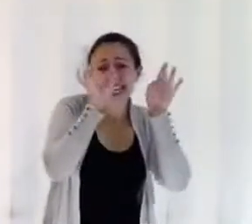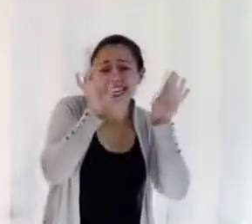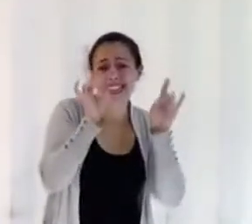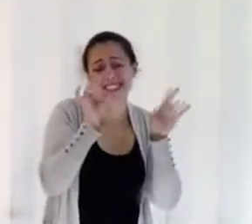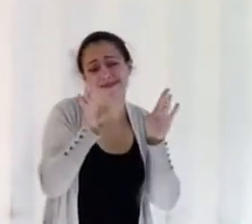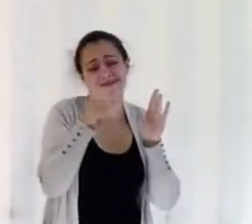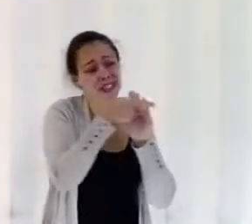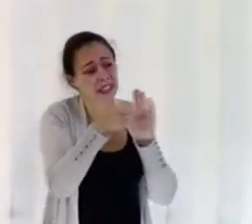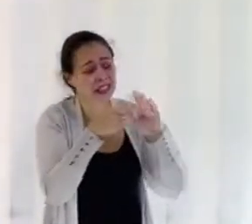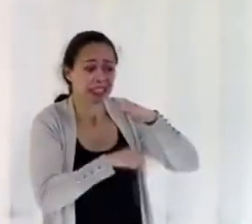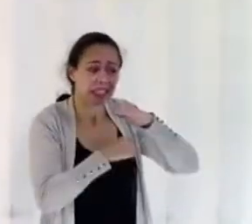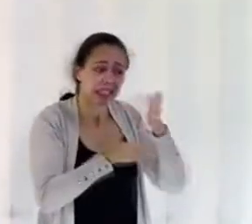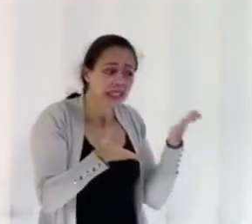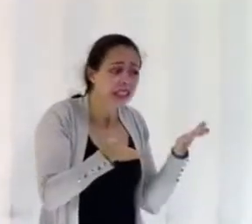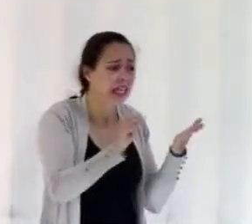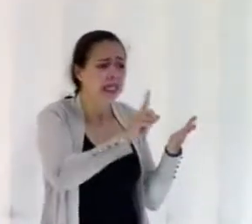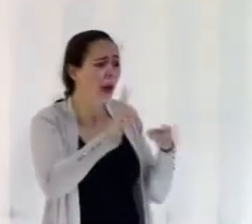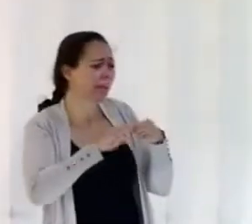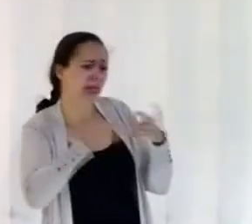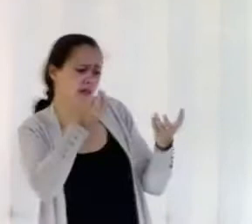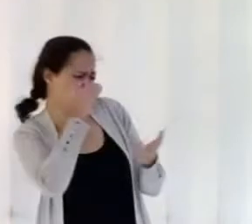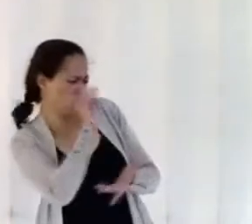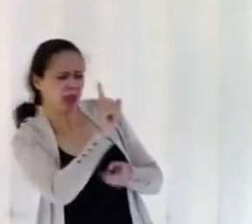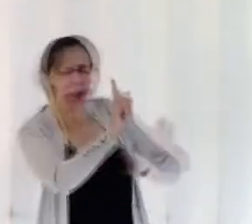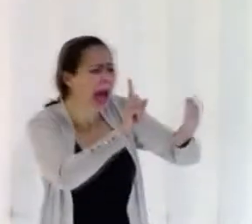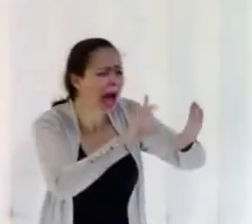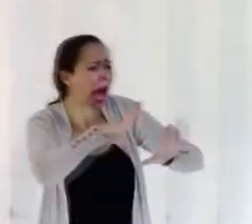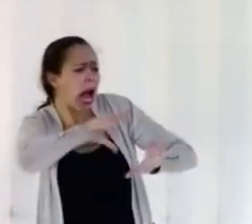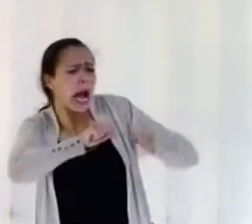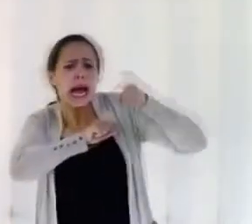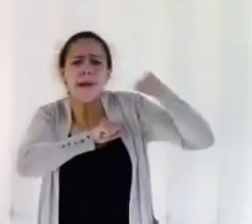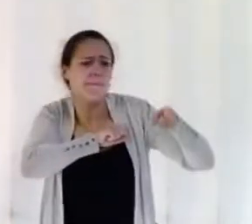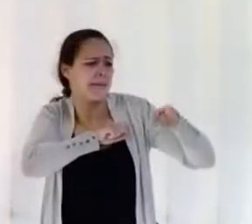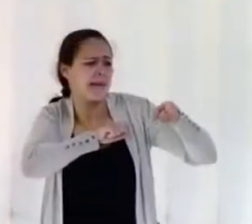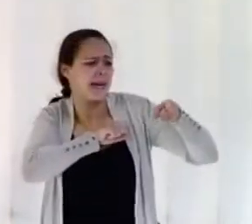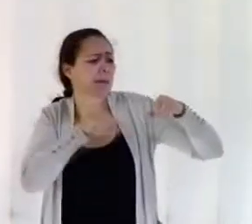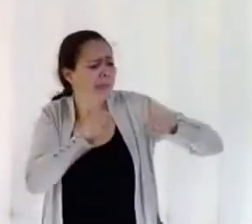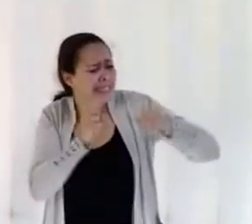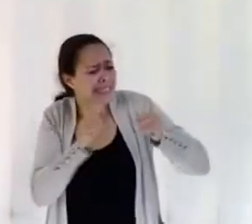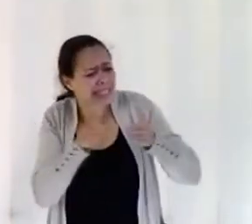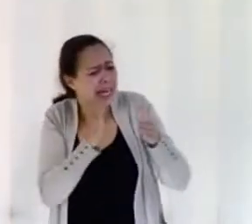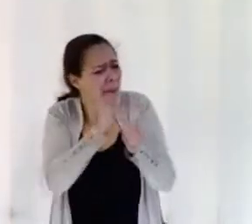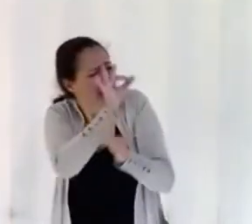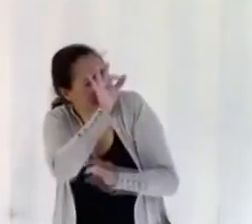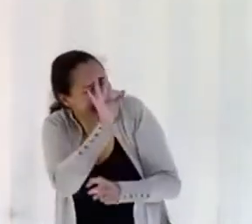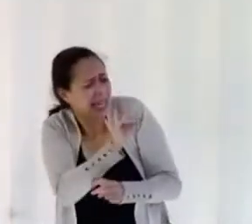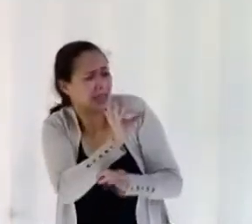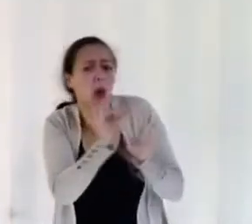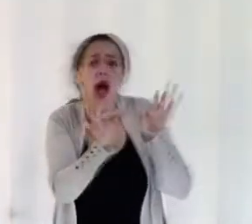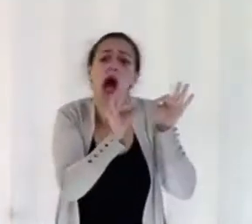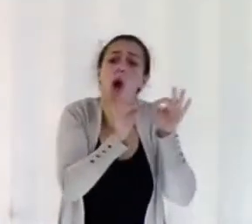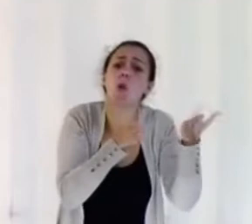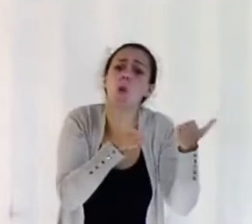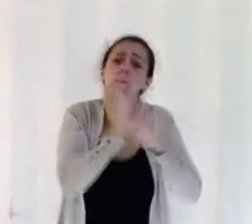de se arrependerem e de voltarem para o caminho e de, junto com a igreja, caminhar num propósito ideal, que